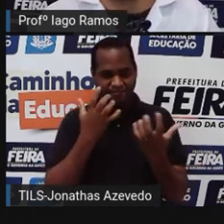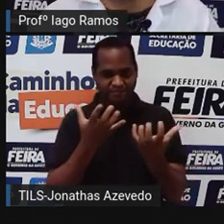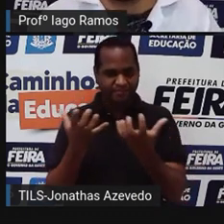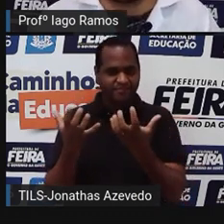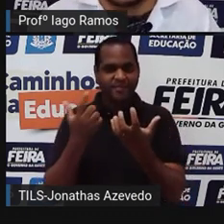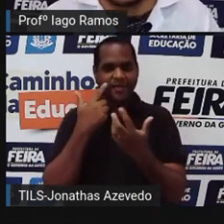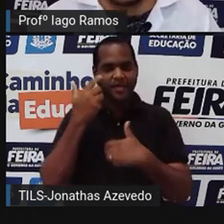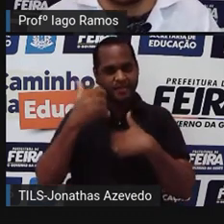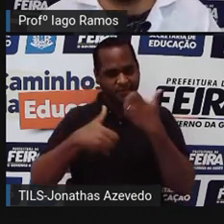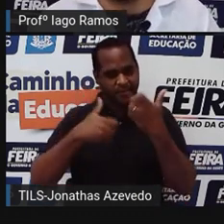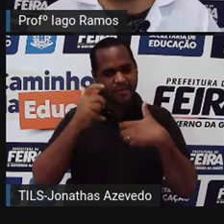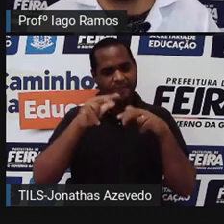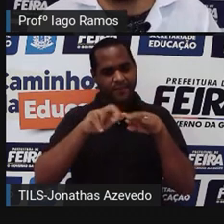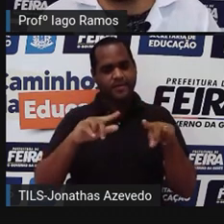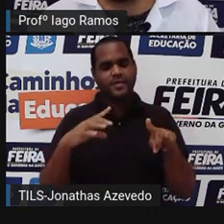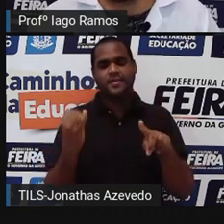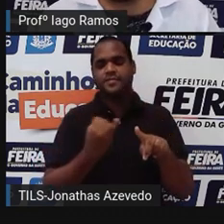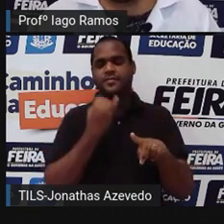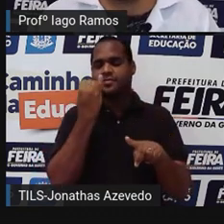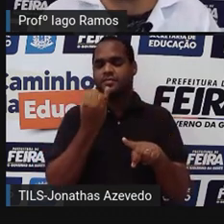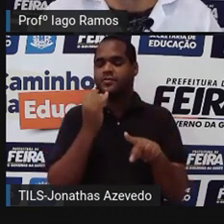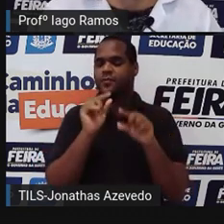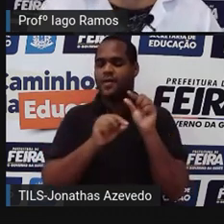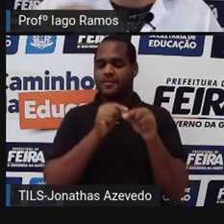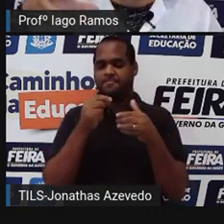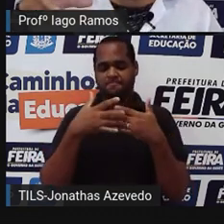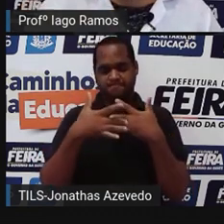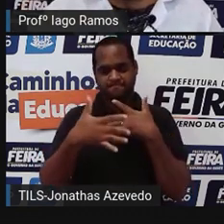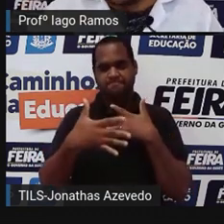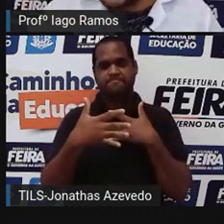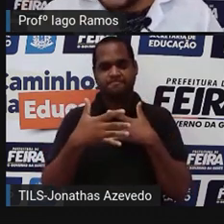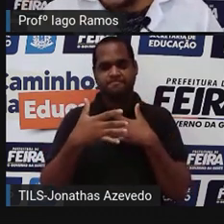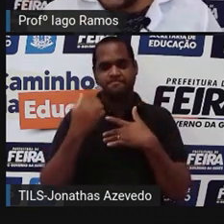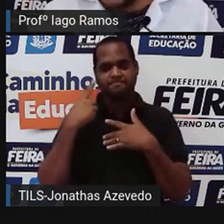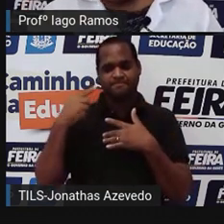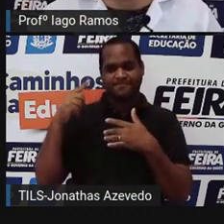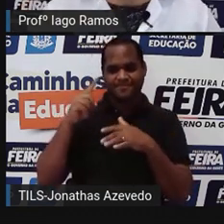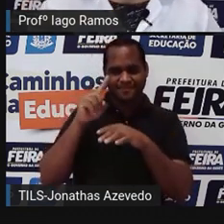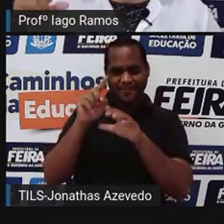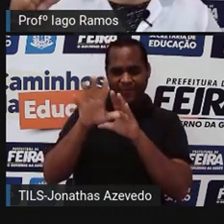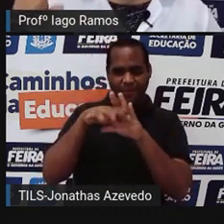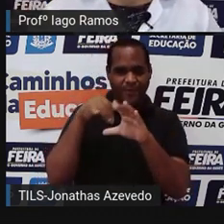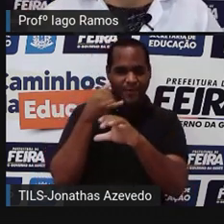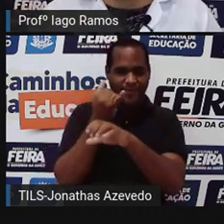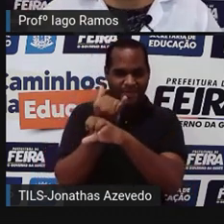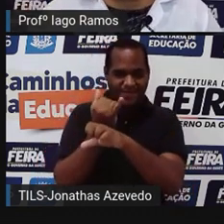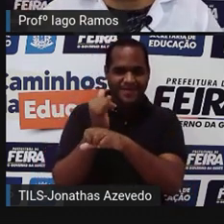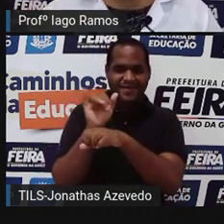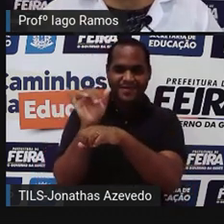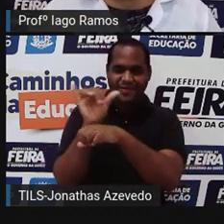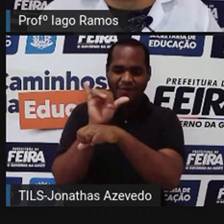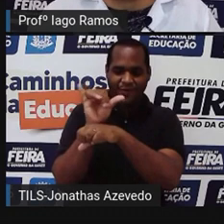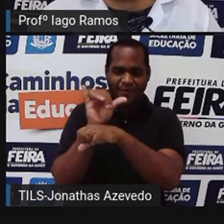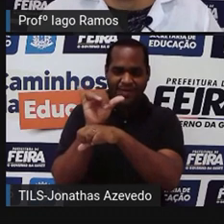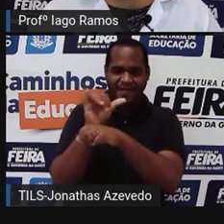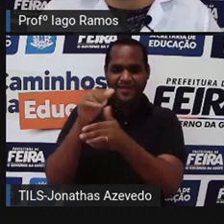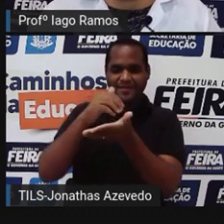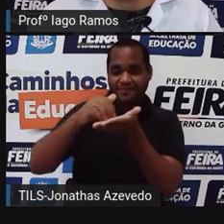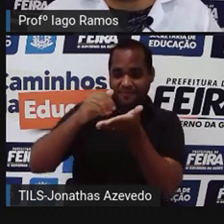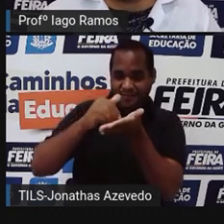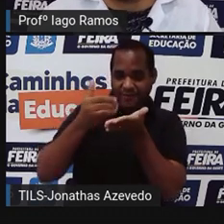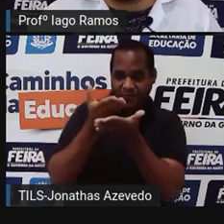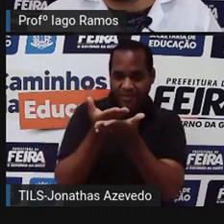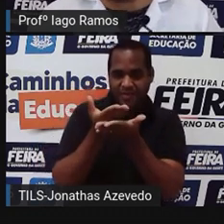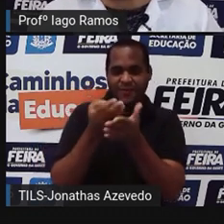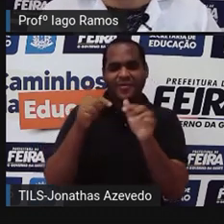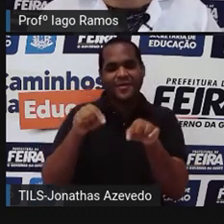deixar como importante é que é o seguinte: lá no canal do YouTube, na Secretaria de Educação de Feira